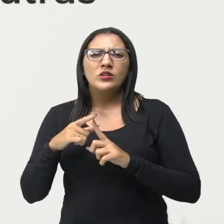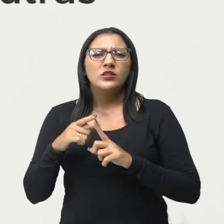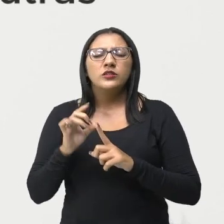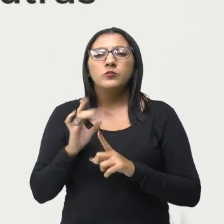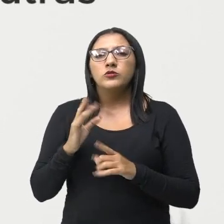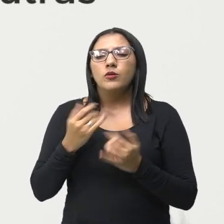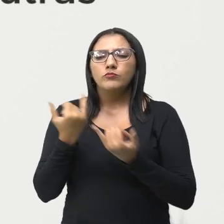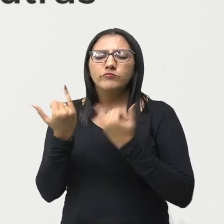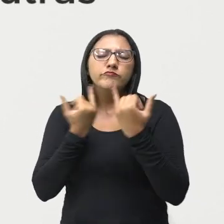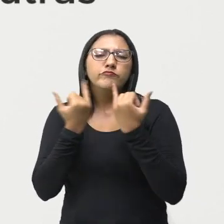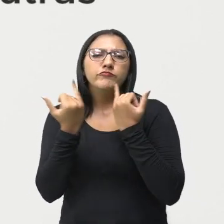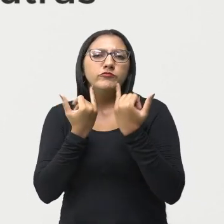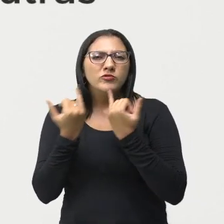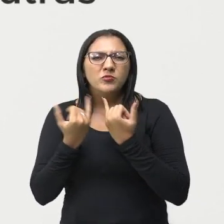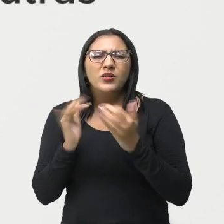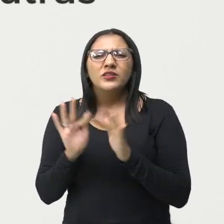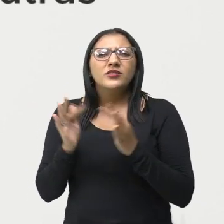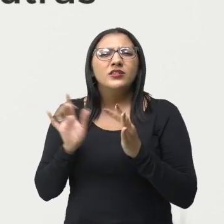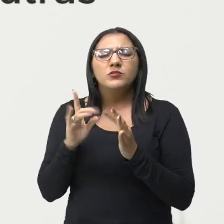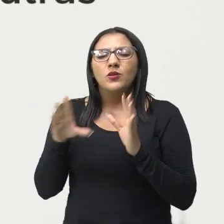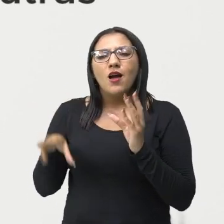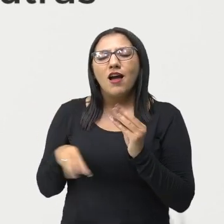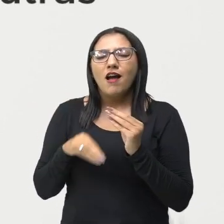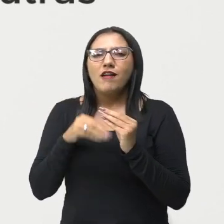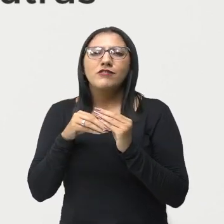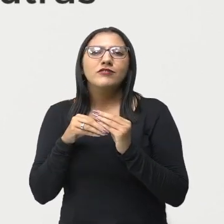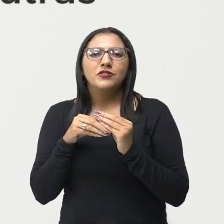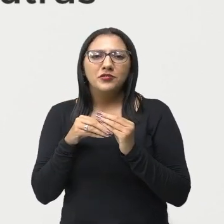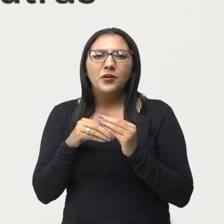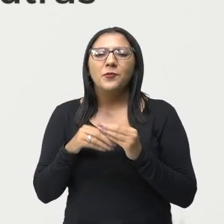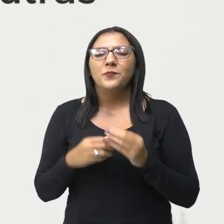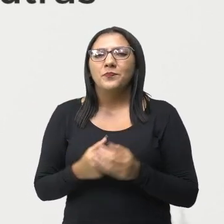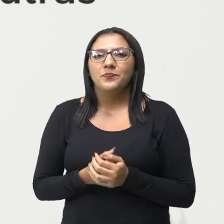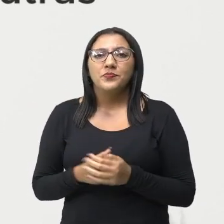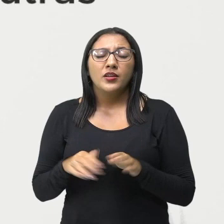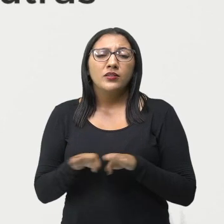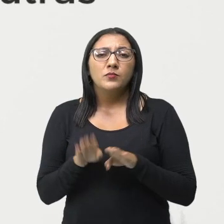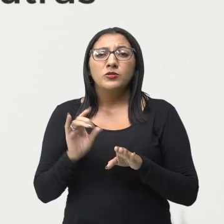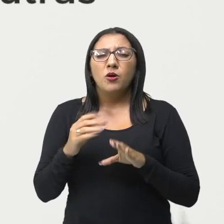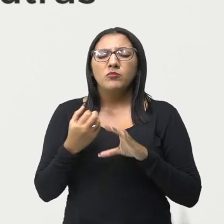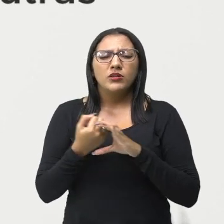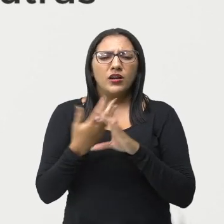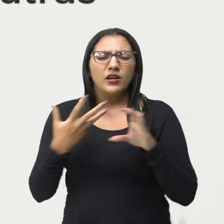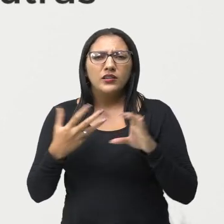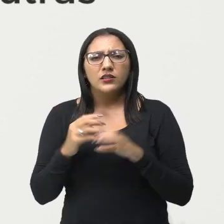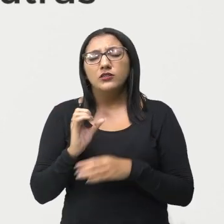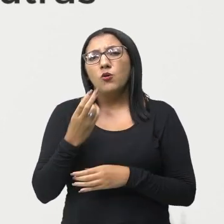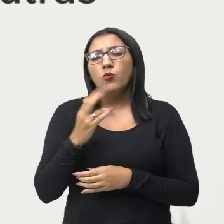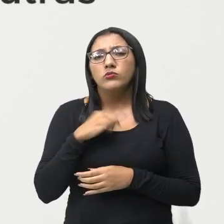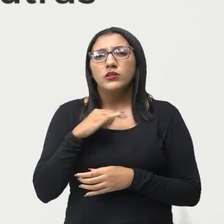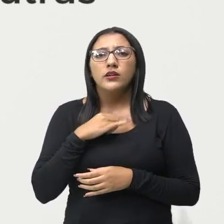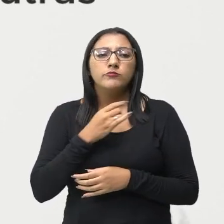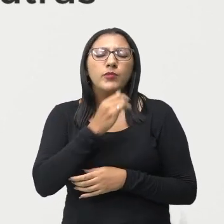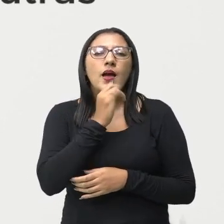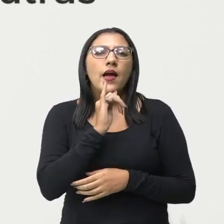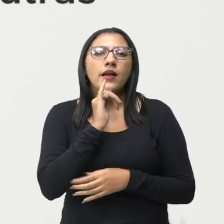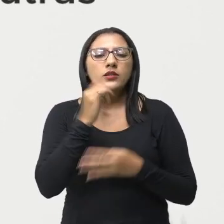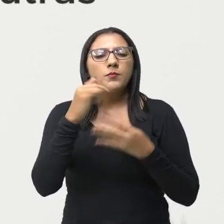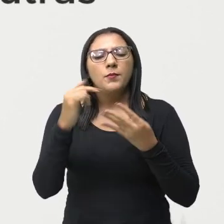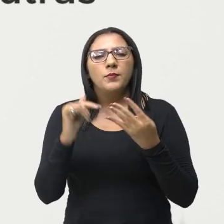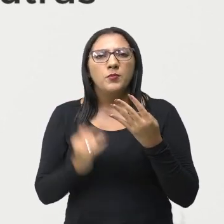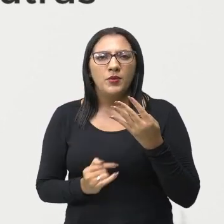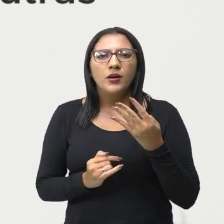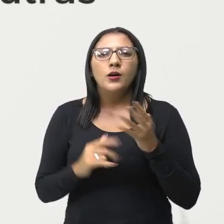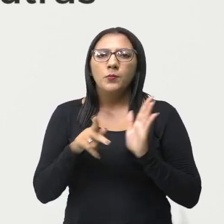apenas informações adicionais, acessórias, que apenas ilustram ou exemplificam o que está sendo